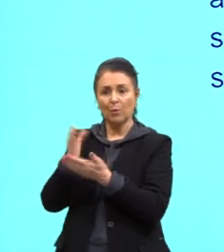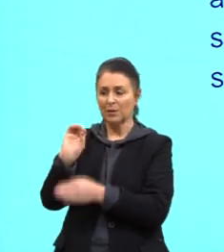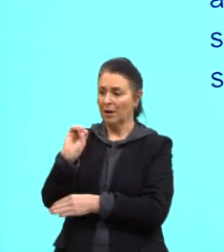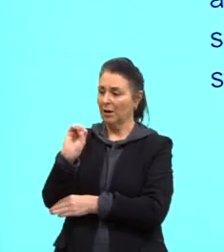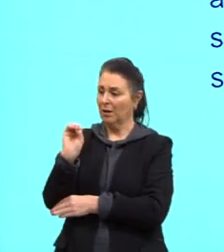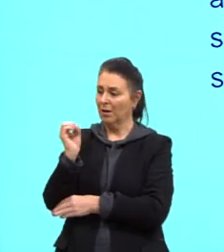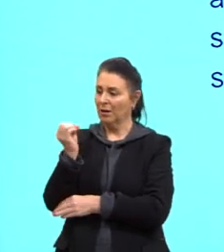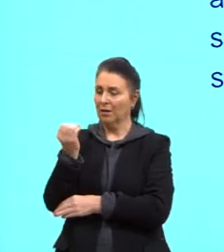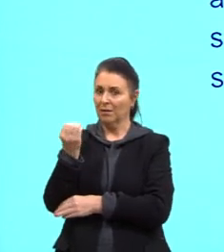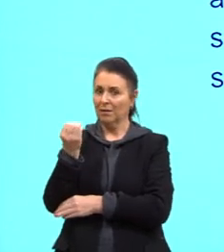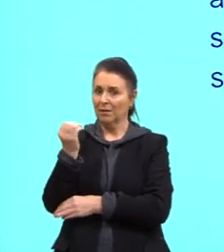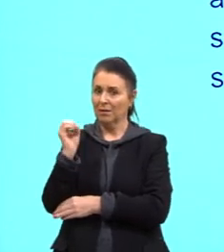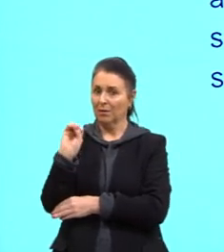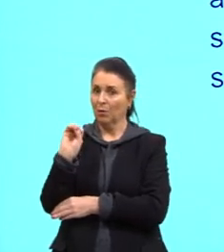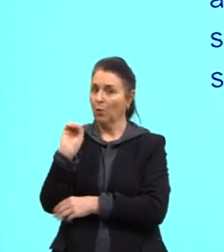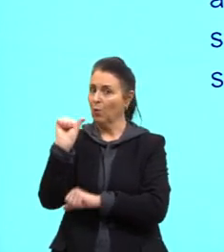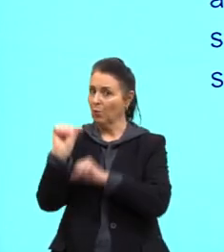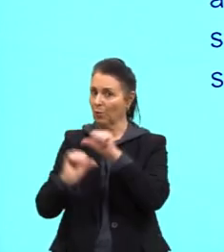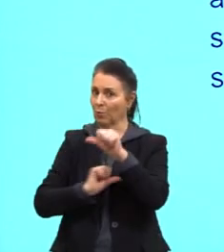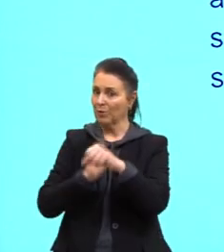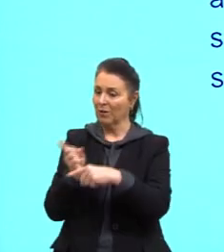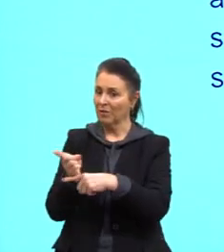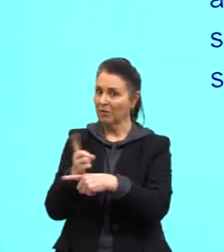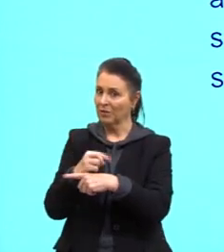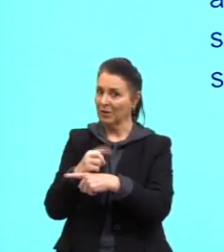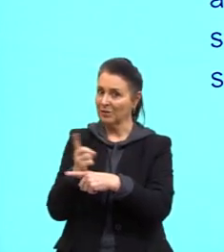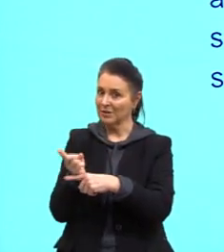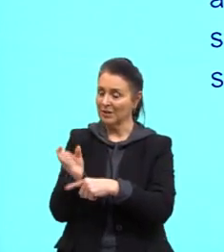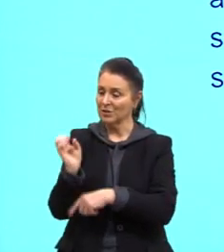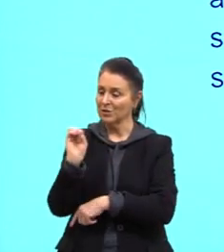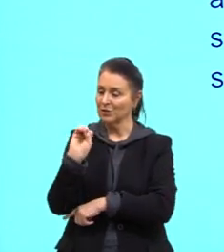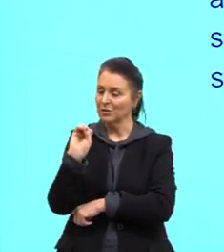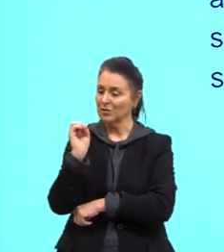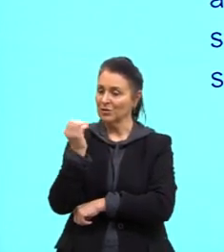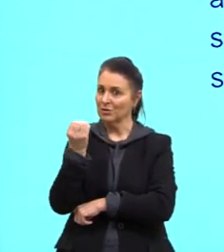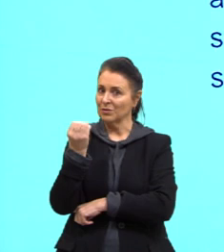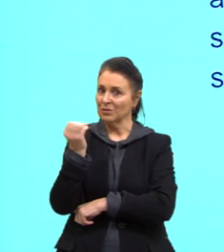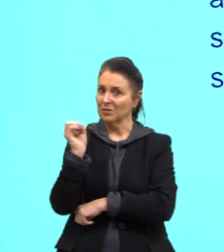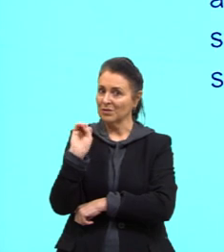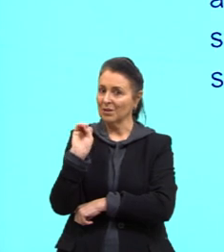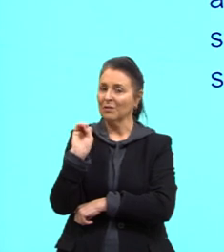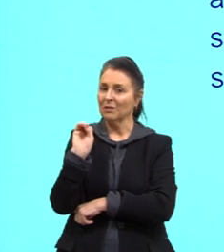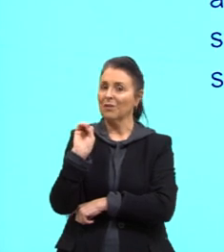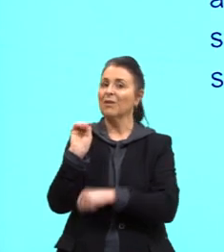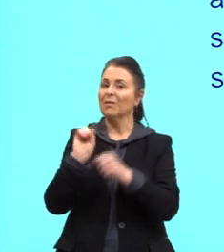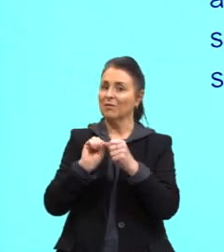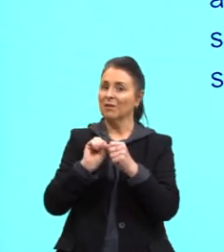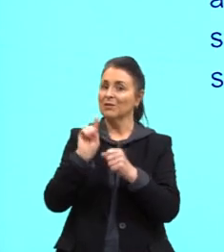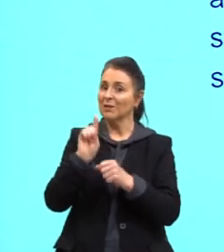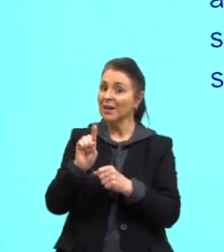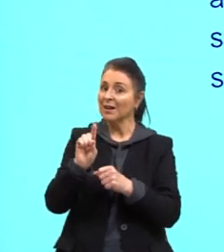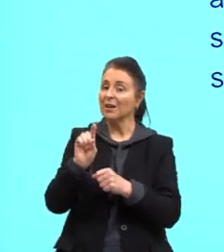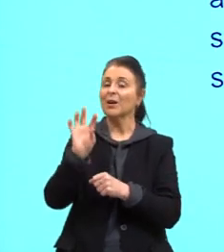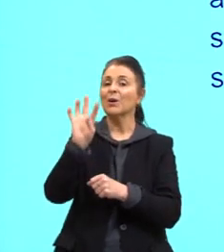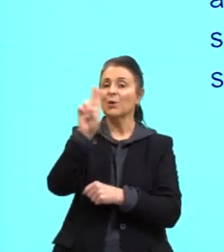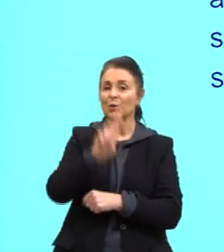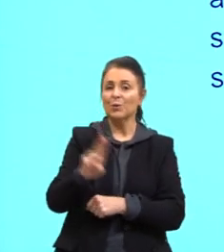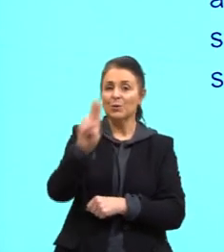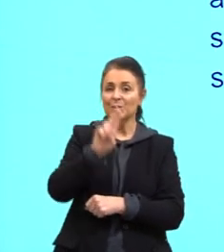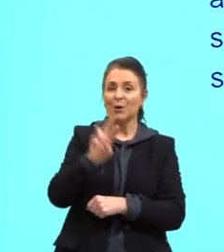ou alterar sua velocidade de rotação se ele já estiver girando exercia sobre ele um toque